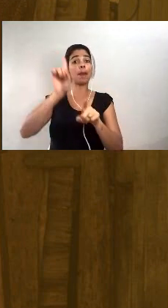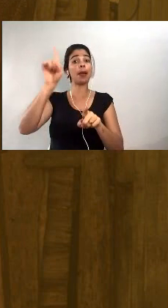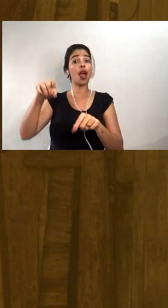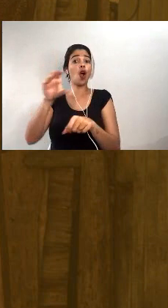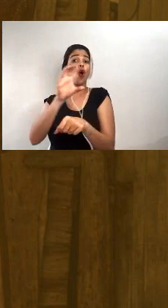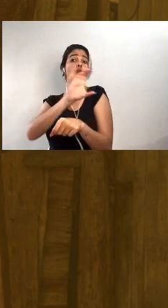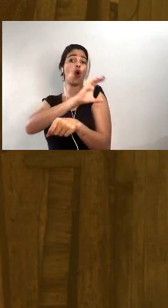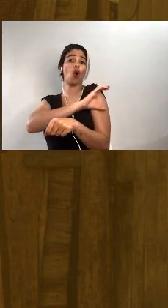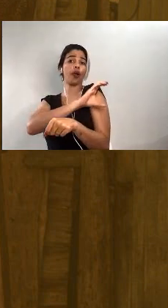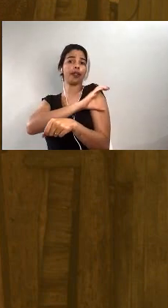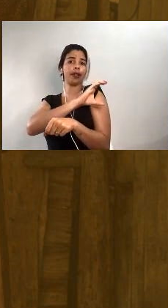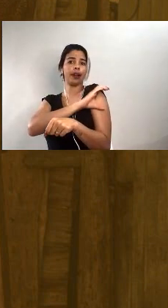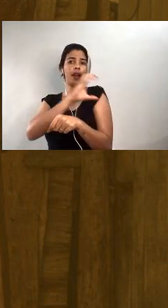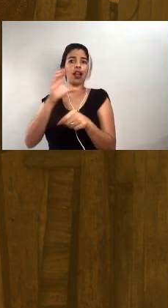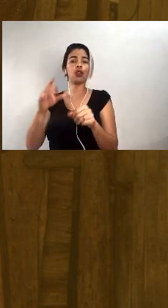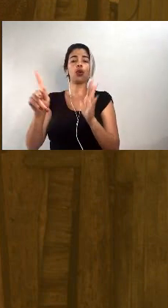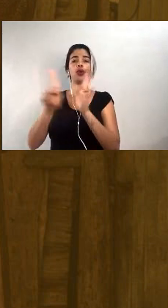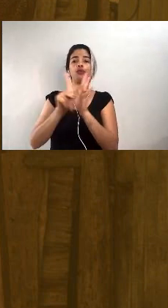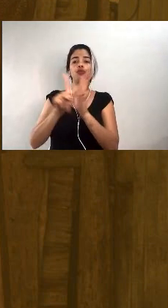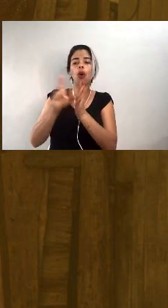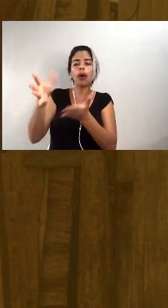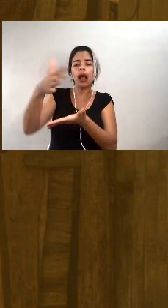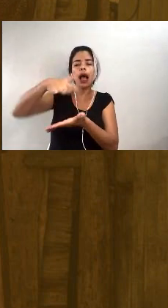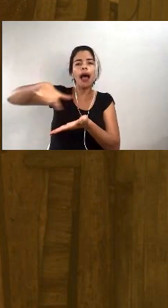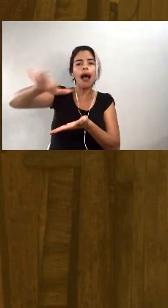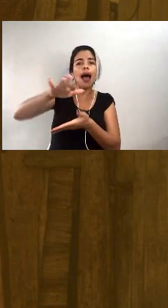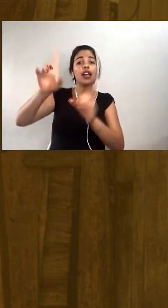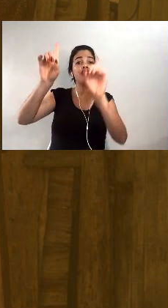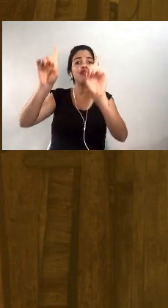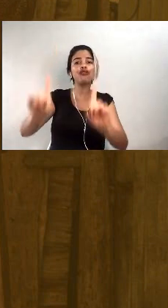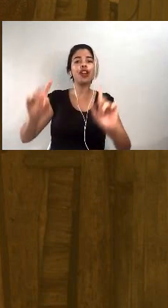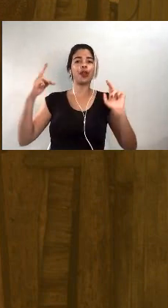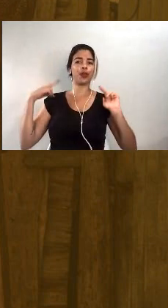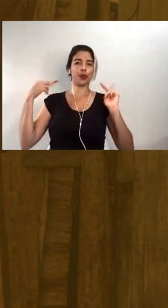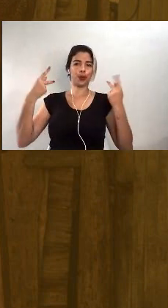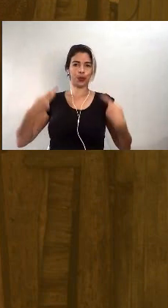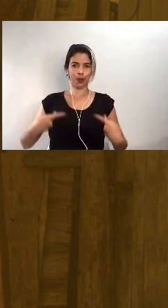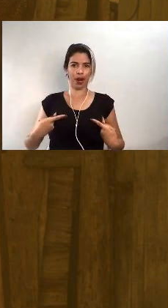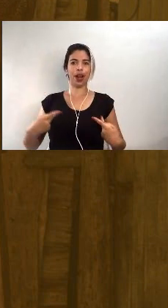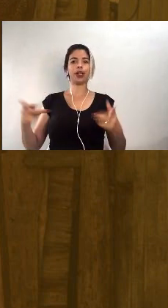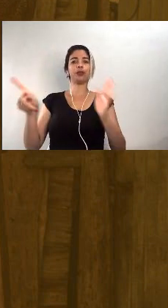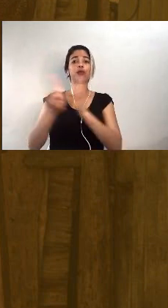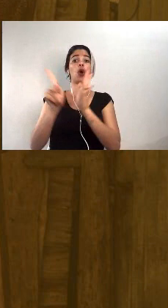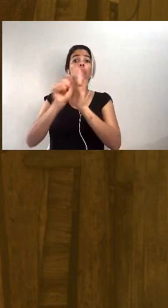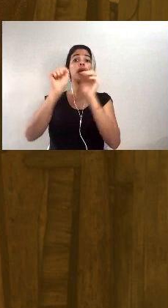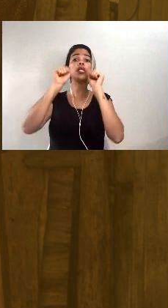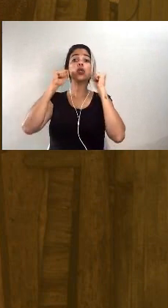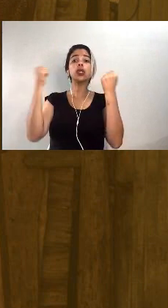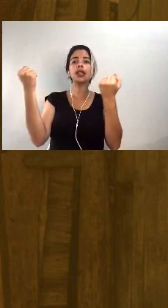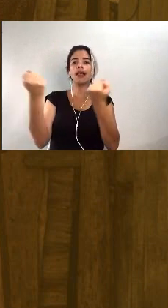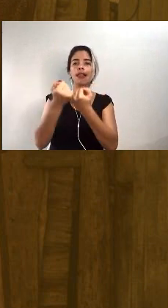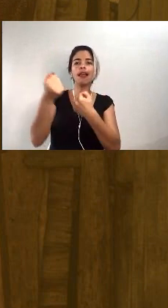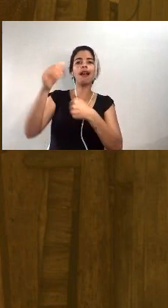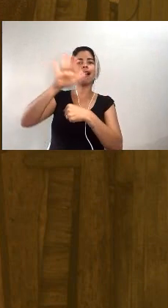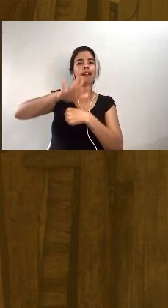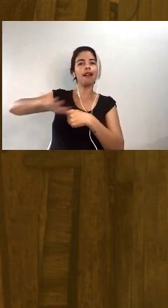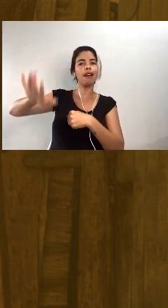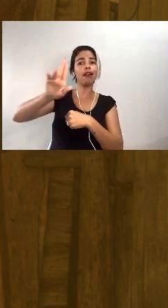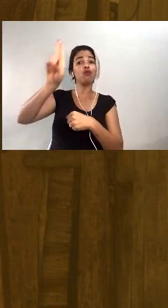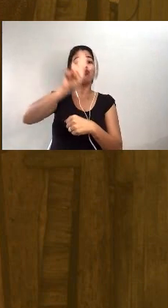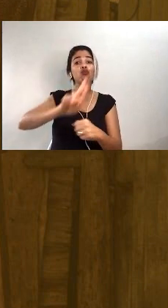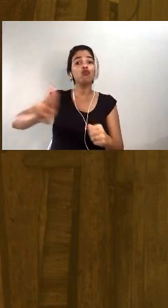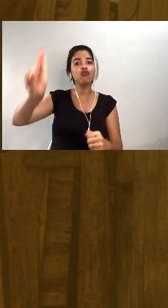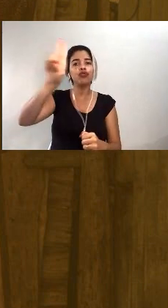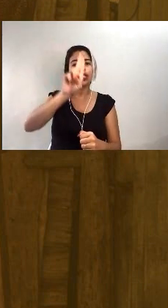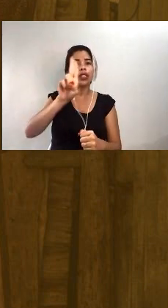da Cátedra em Direitos Humanos de lá da na Associação de Universidades do